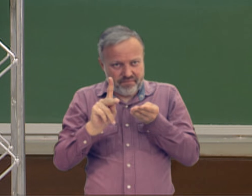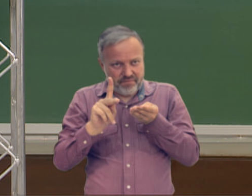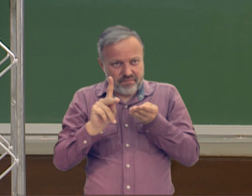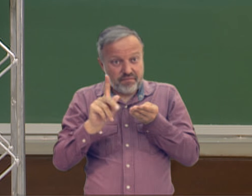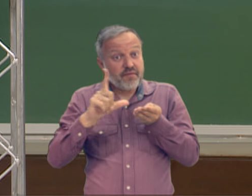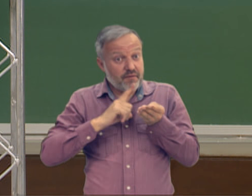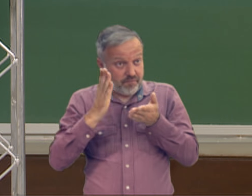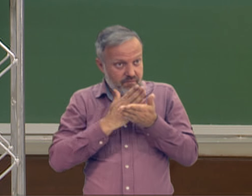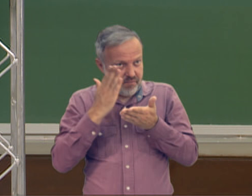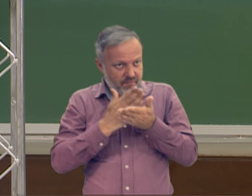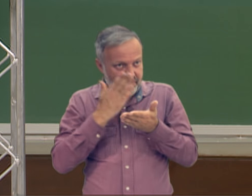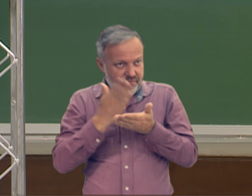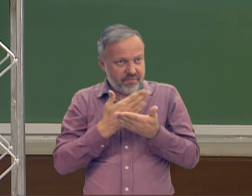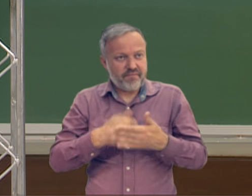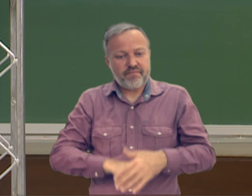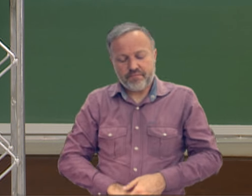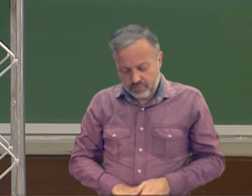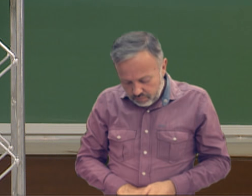completinho.